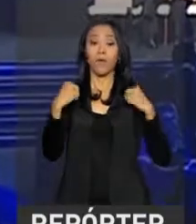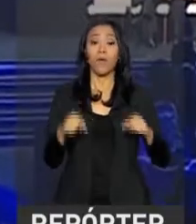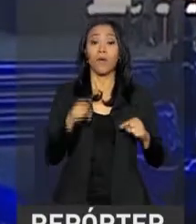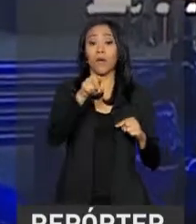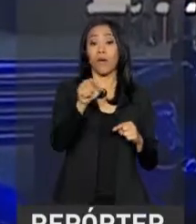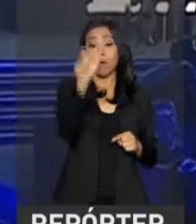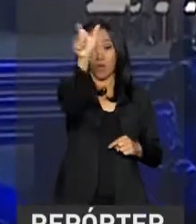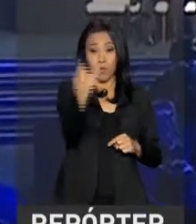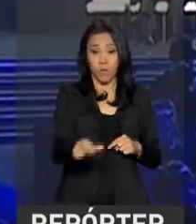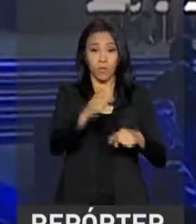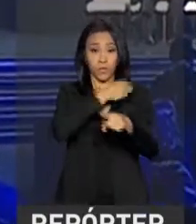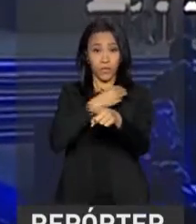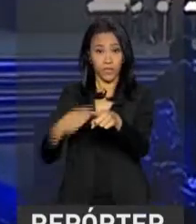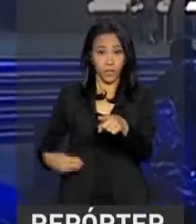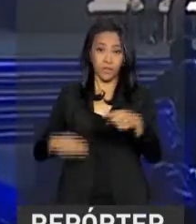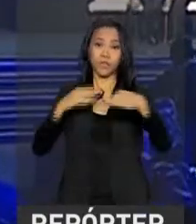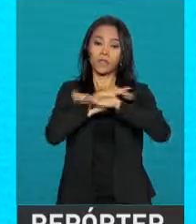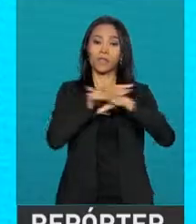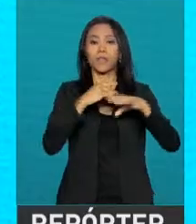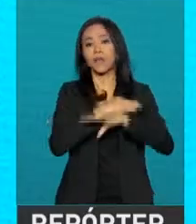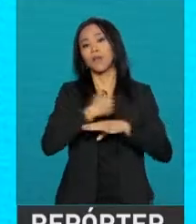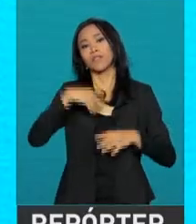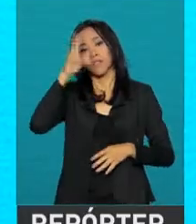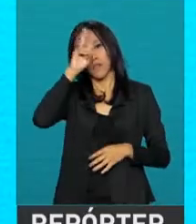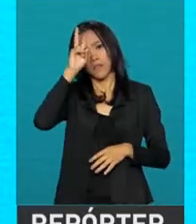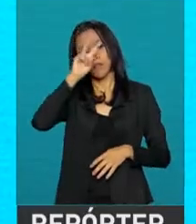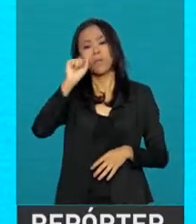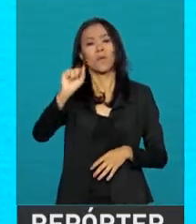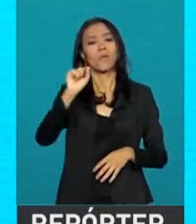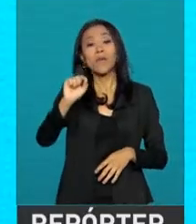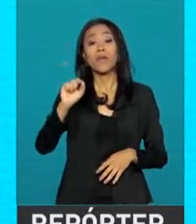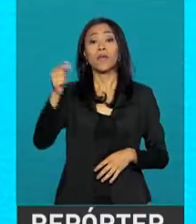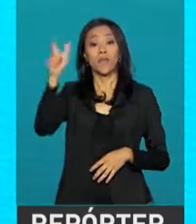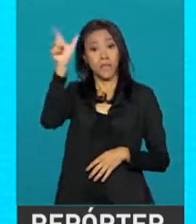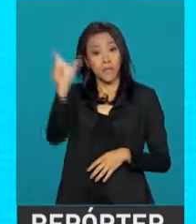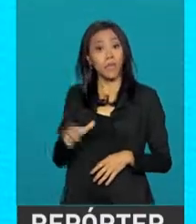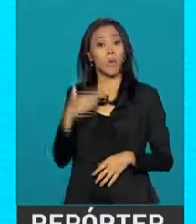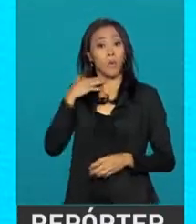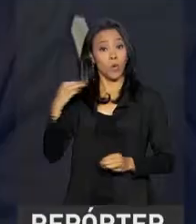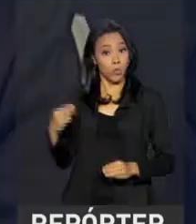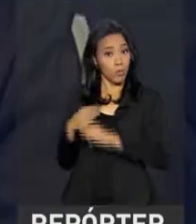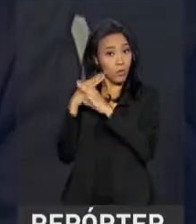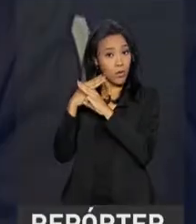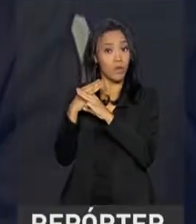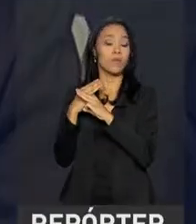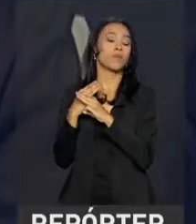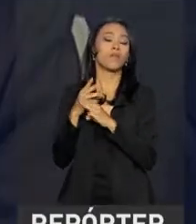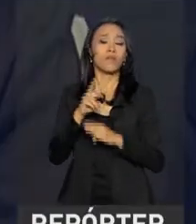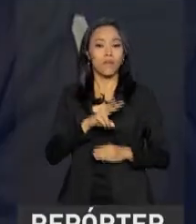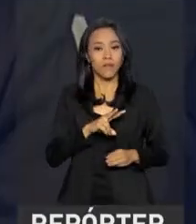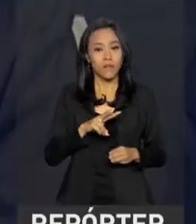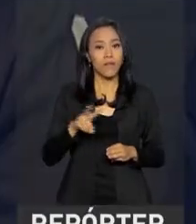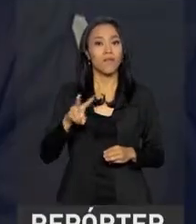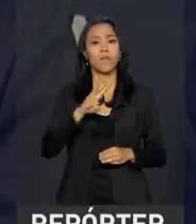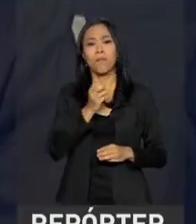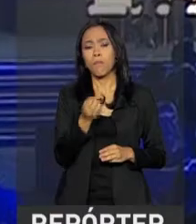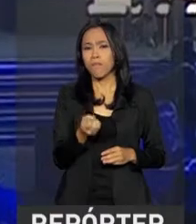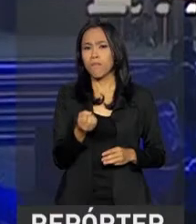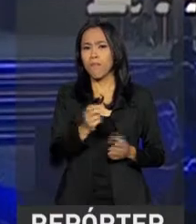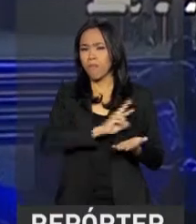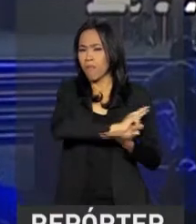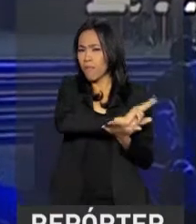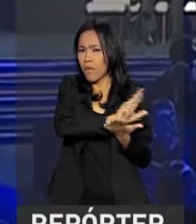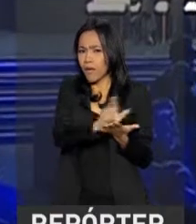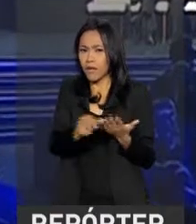presença da caixa por todo o país ele destacou que o banco vai chegar aos cidadãos boa parte das políticas públicas